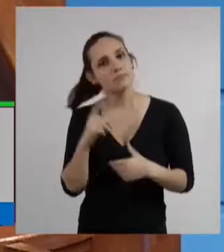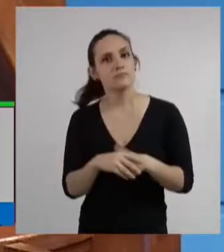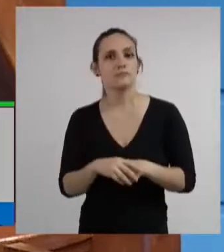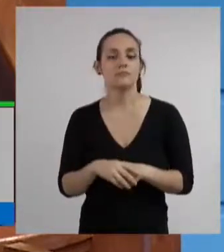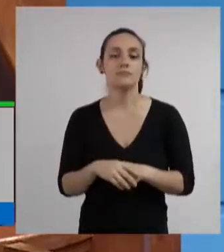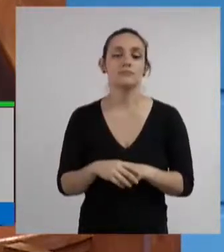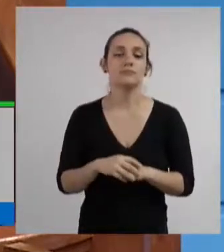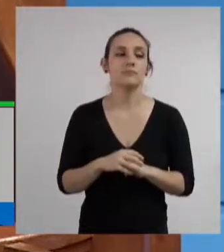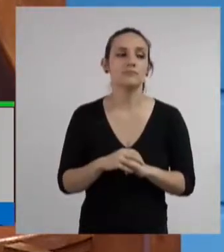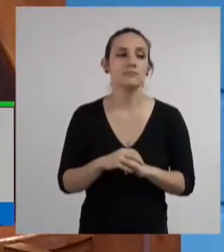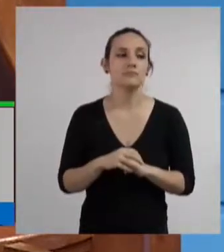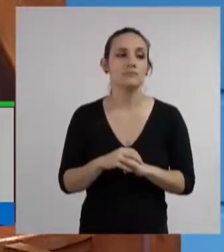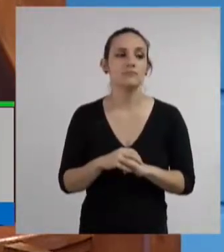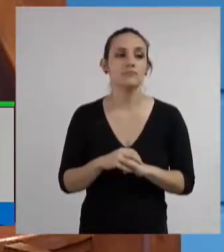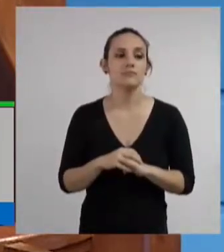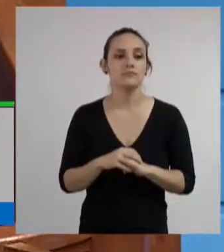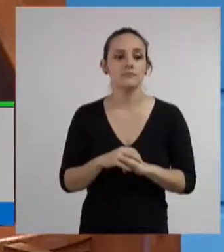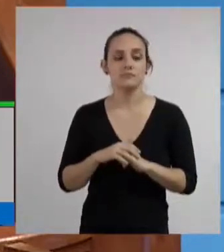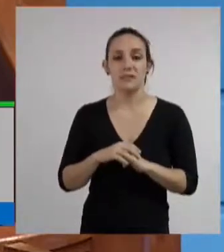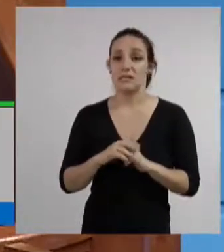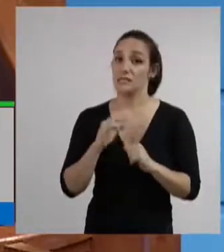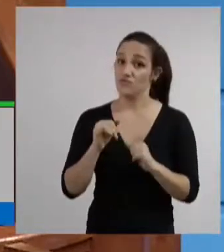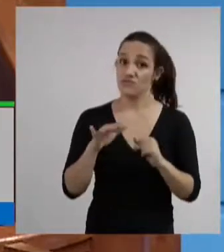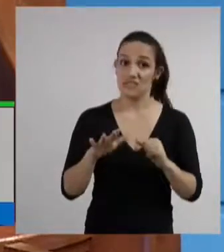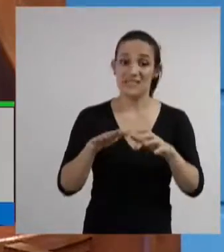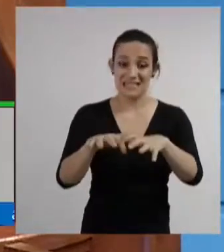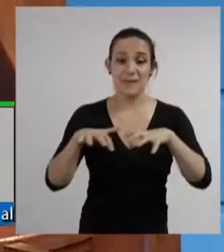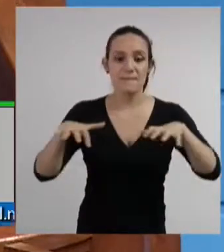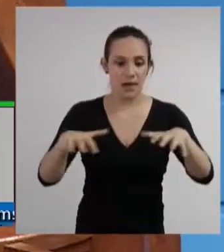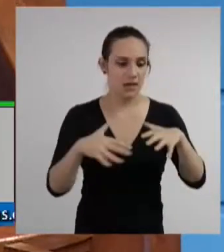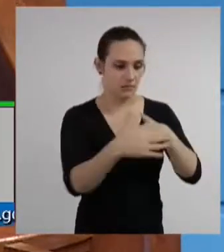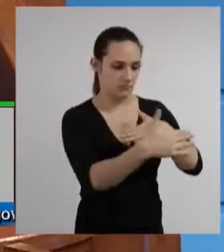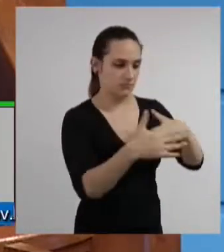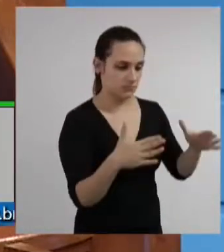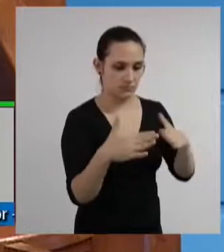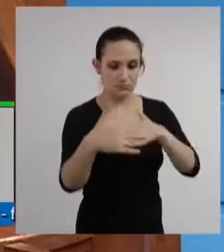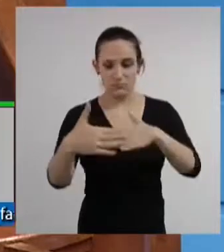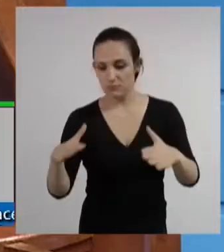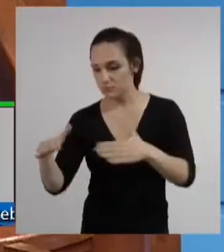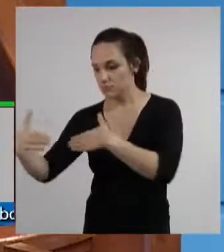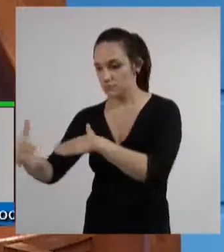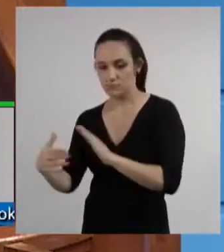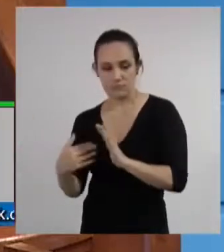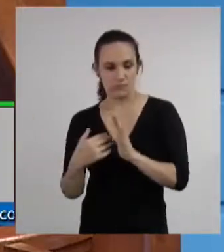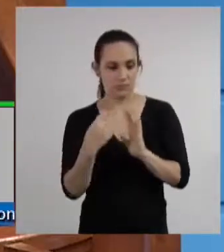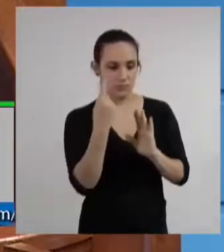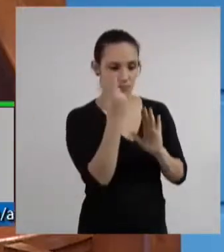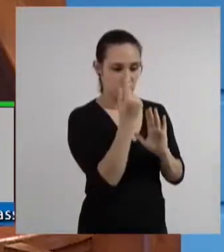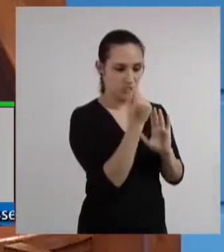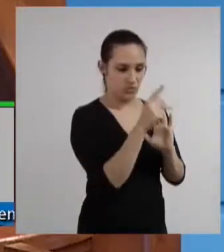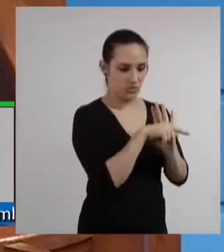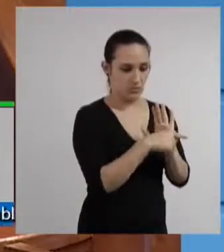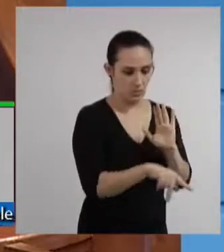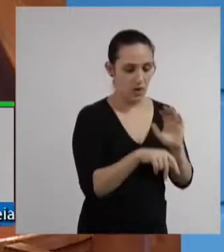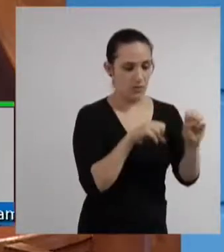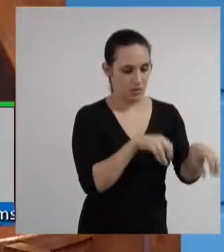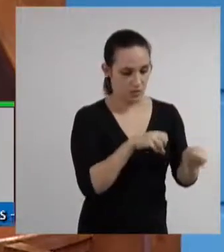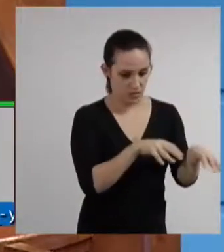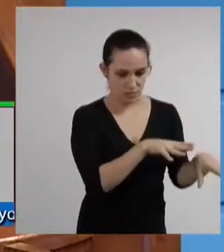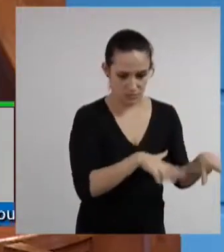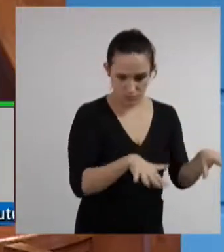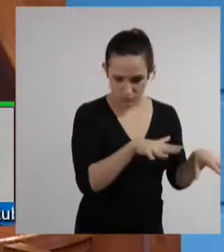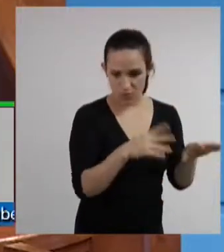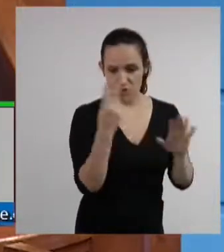você setoriza o orçamento, ou seja, você discute a educação dentro das suas